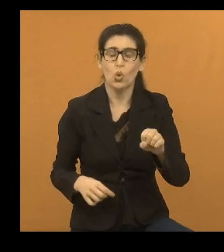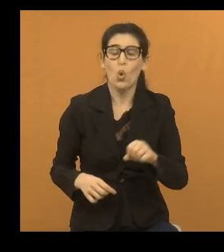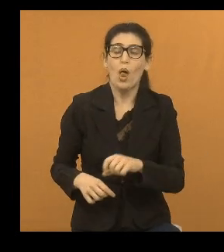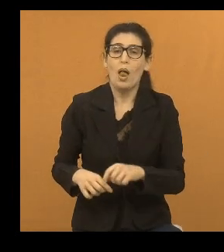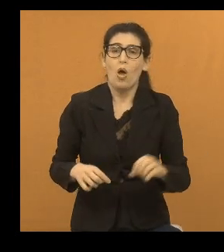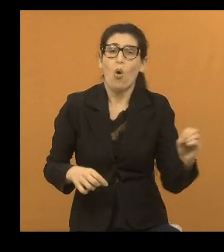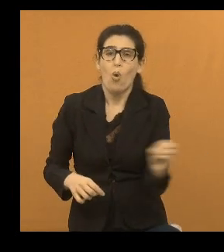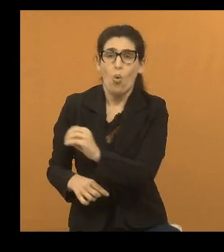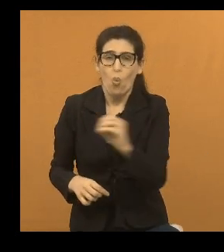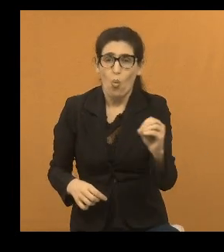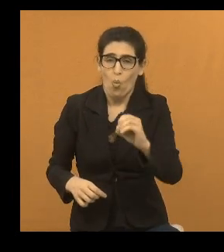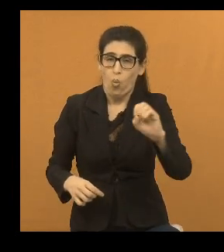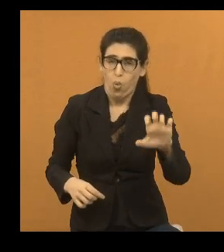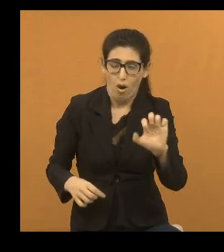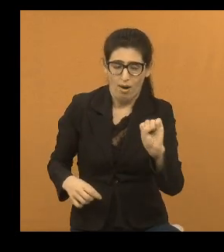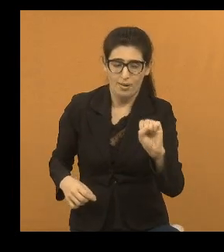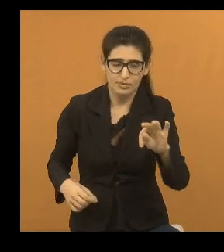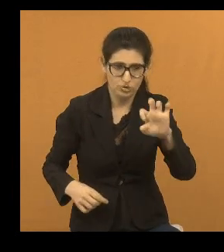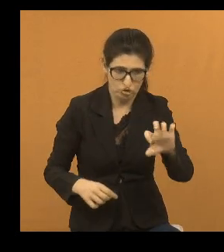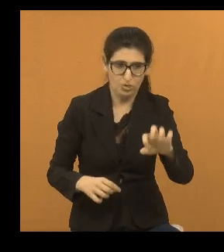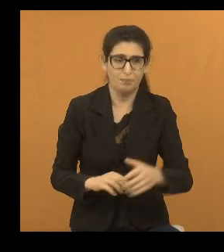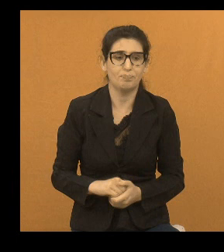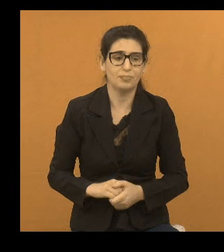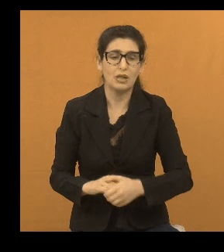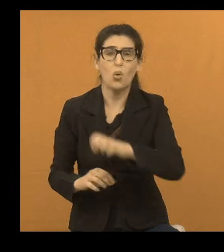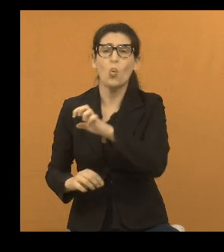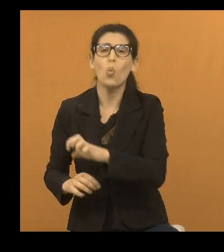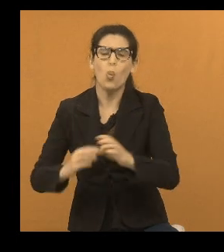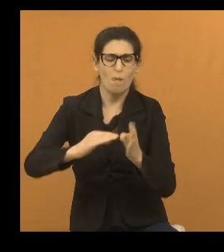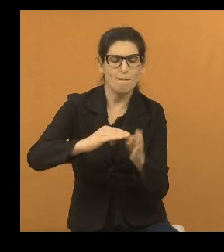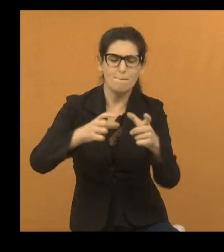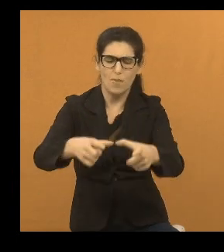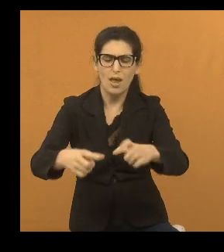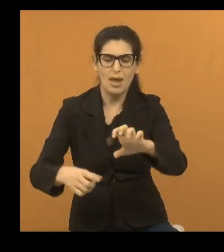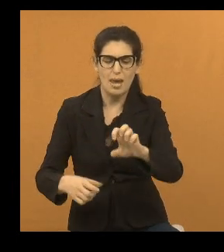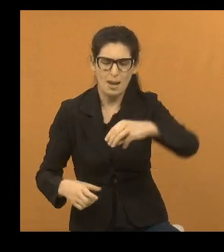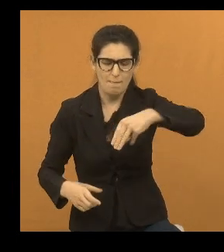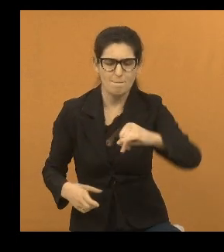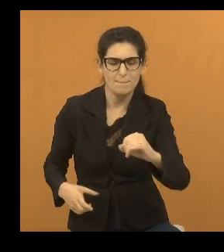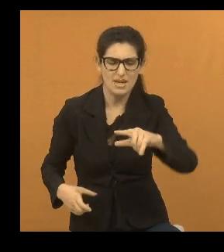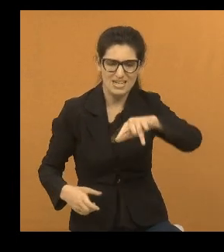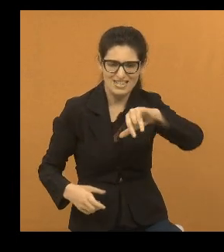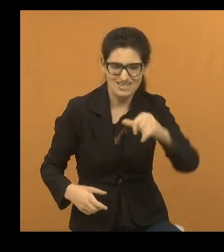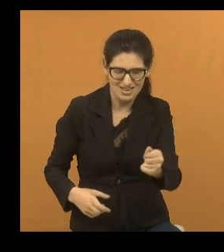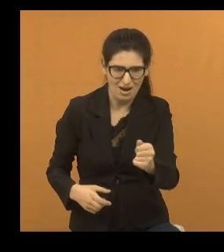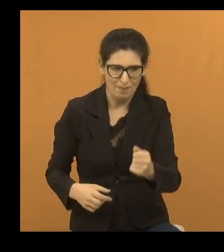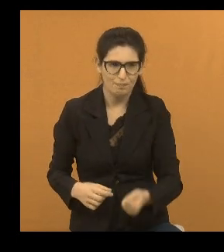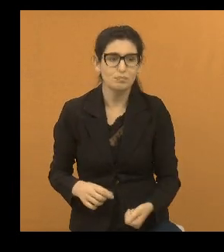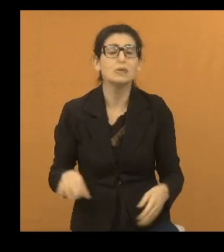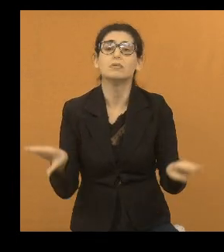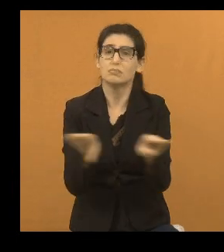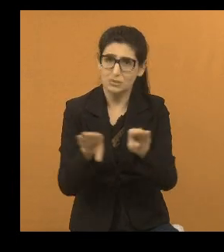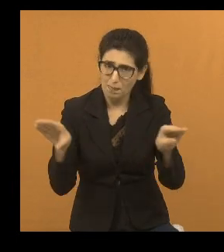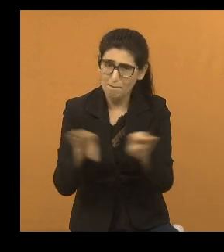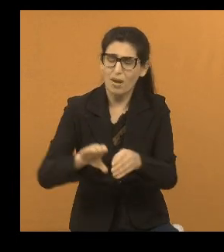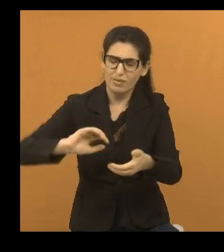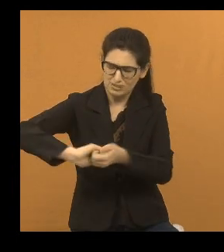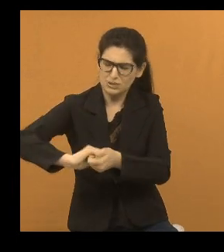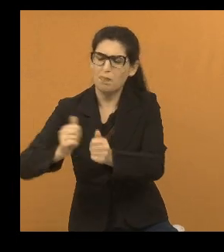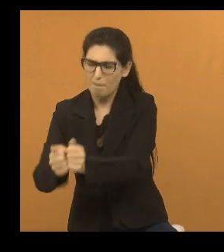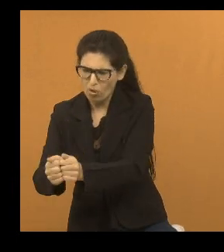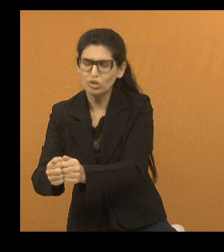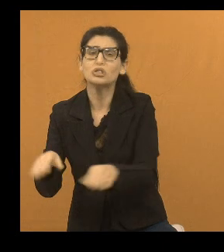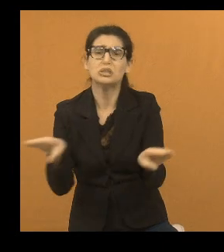Jardim Emília. O Parque do Tanquinho ele será dedicado a práticas ambientais e